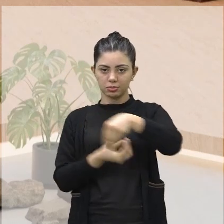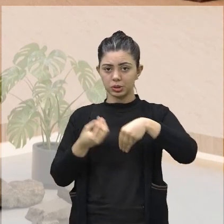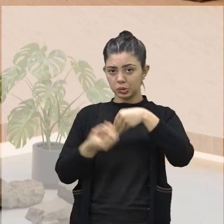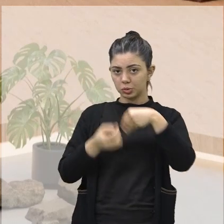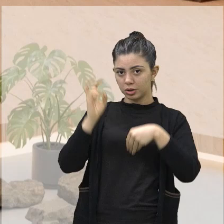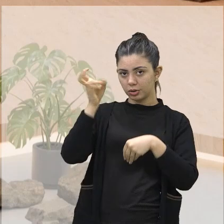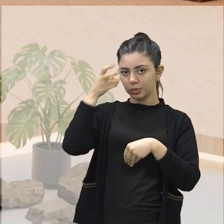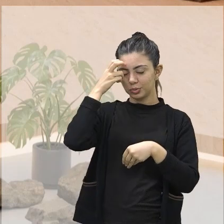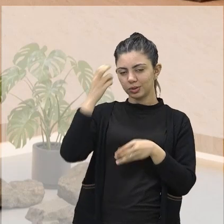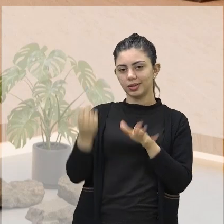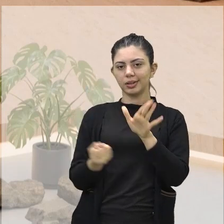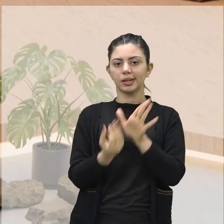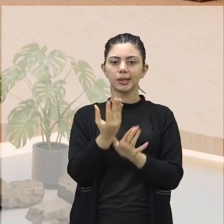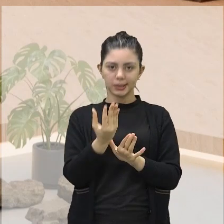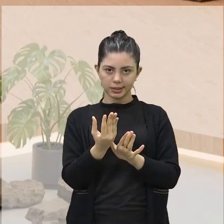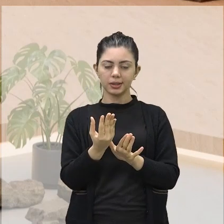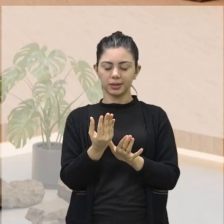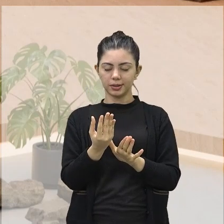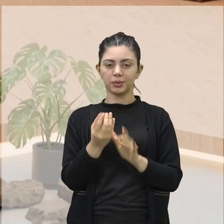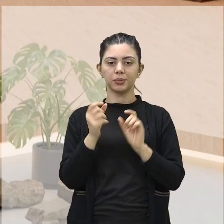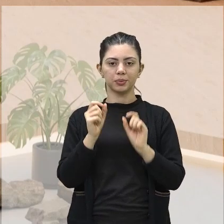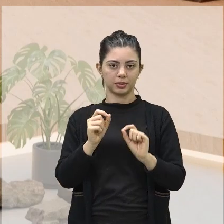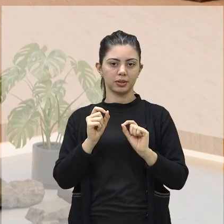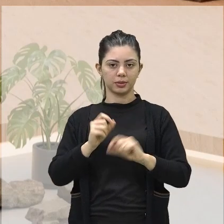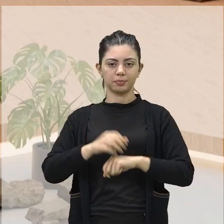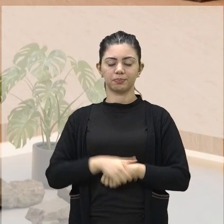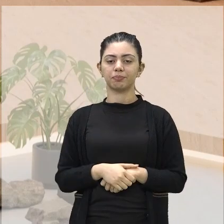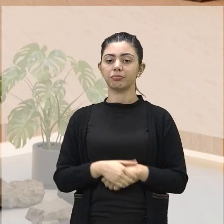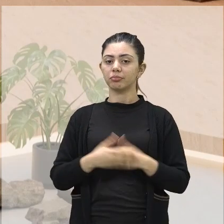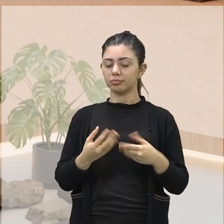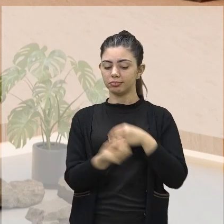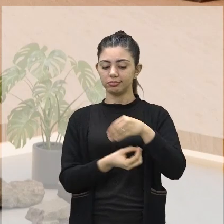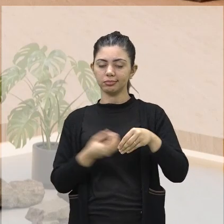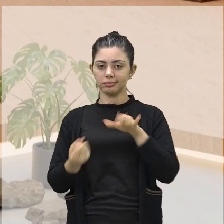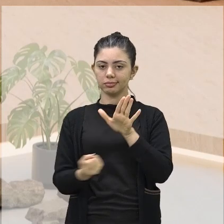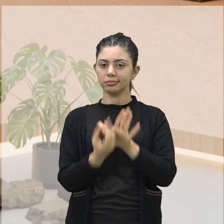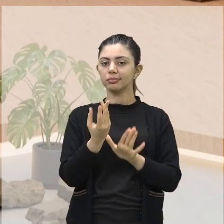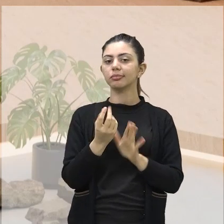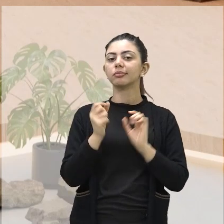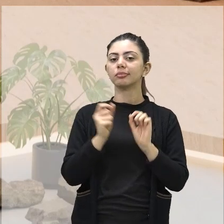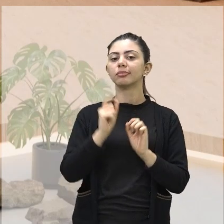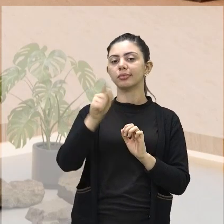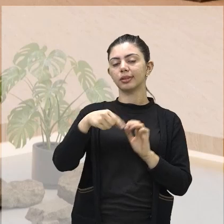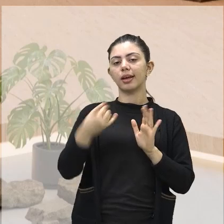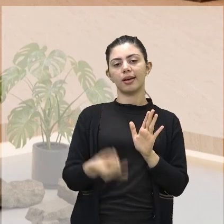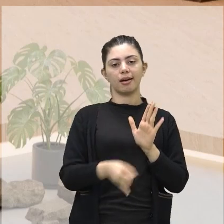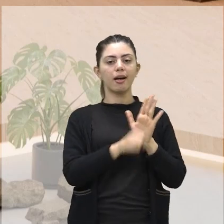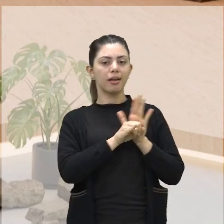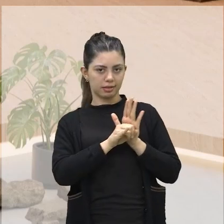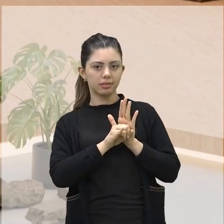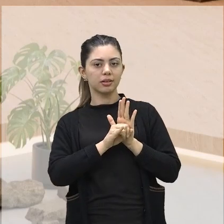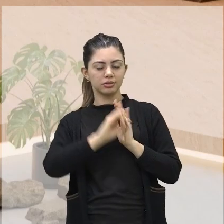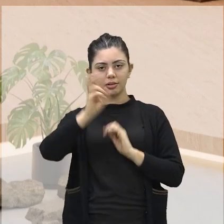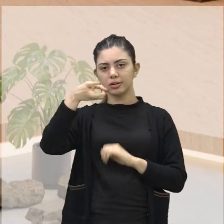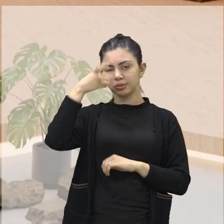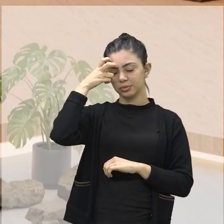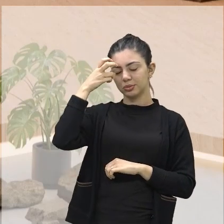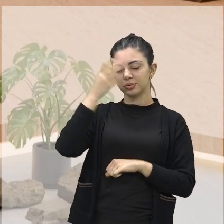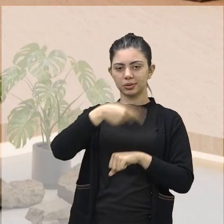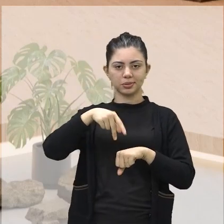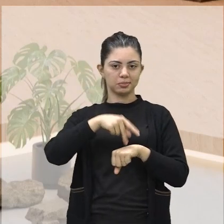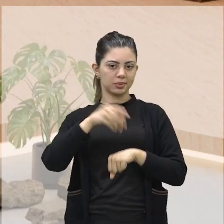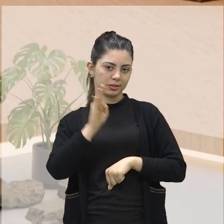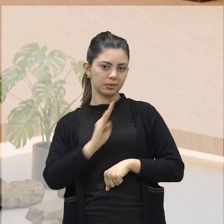né, dessa miscigenação, dessa mistura, vai se formar, então, essa cultura